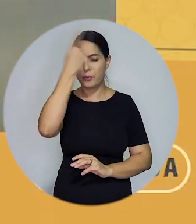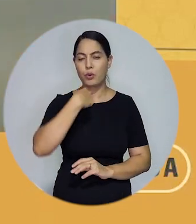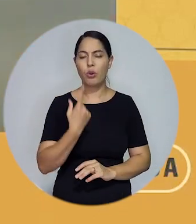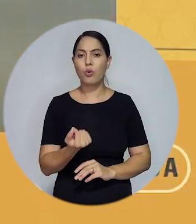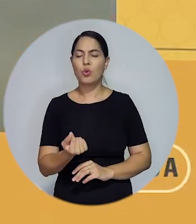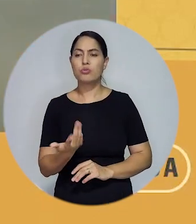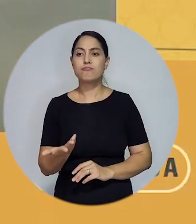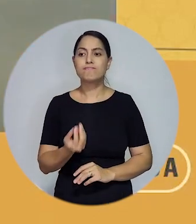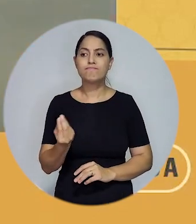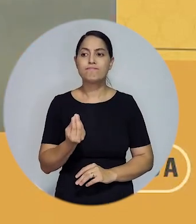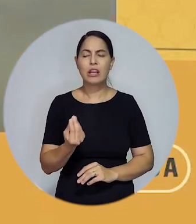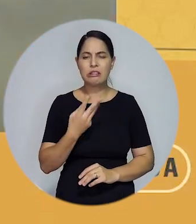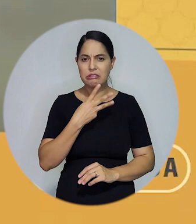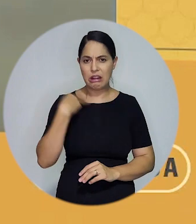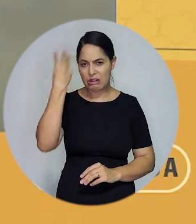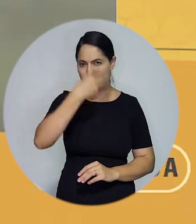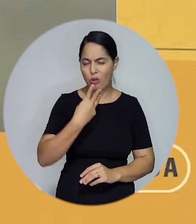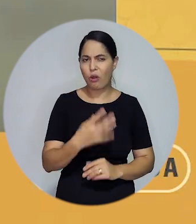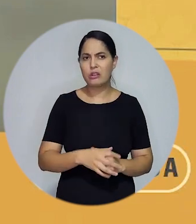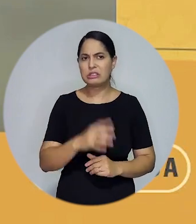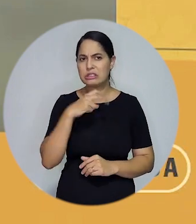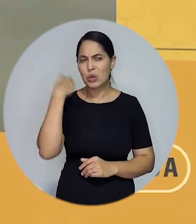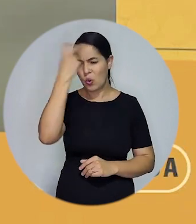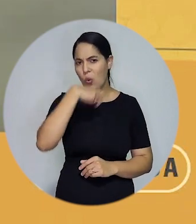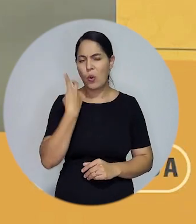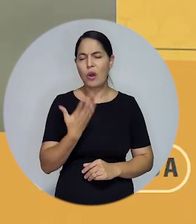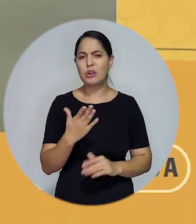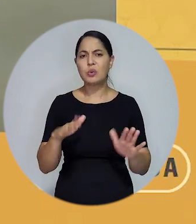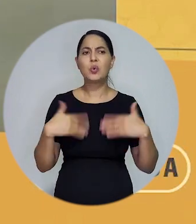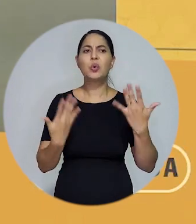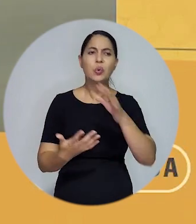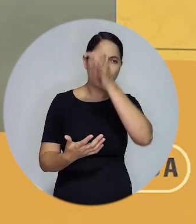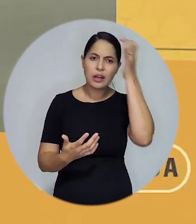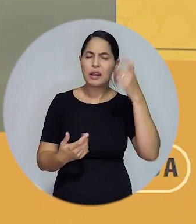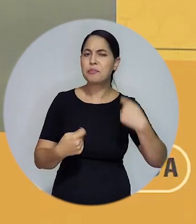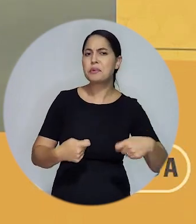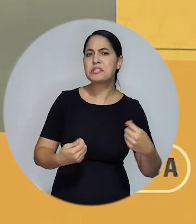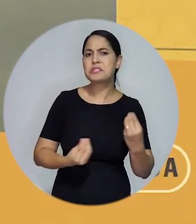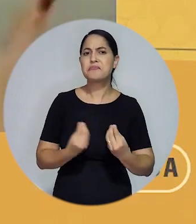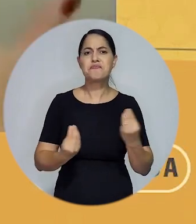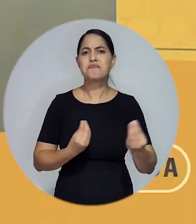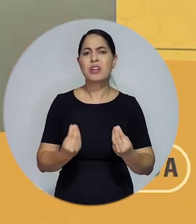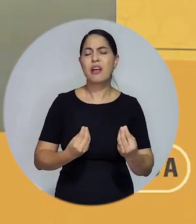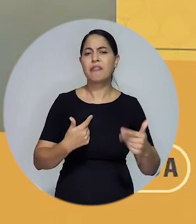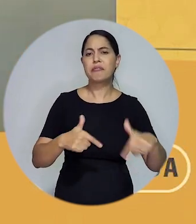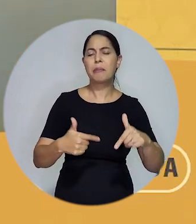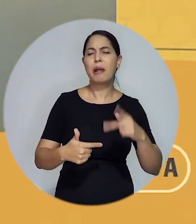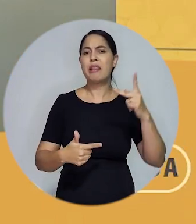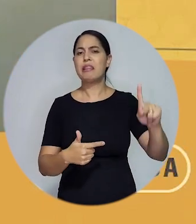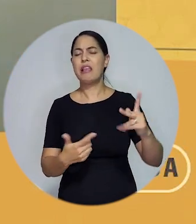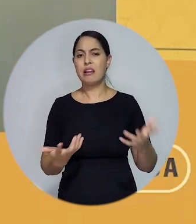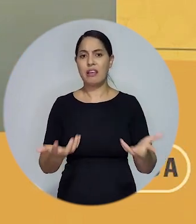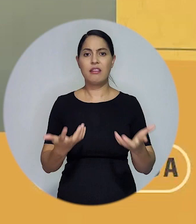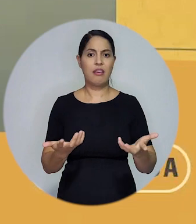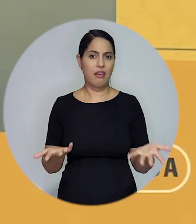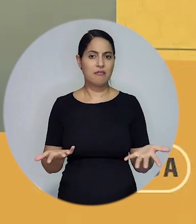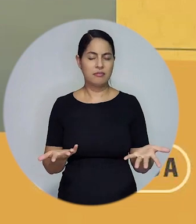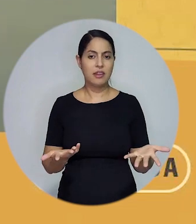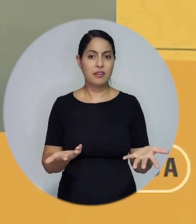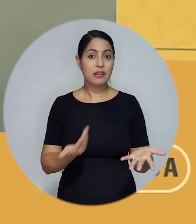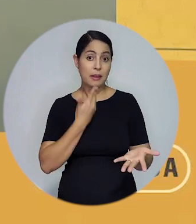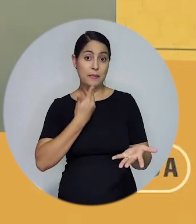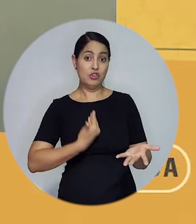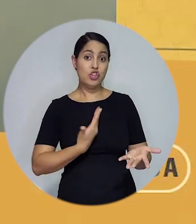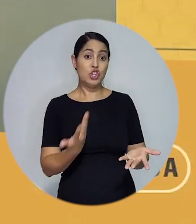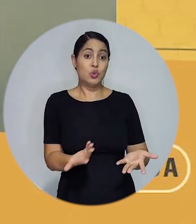por hora, e aí em cima disso eu vou olhar e falar, tá bom, eu vou gastar 3 horas, eu vou gastar 5 horas, qual é a demanda que o meu cliente tem para esse tipo de